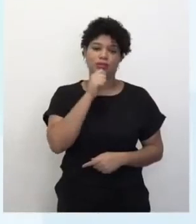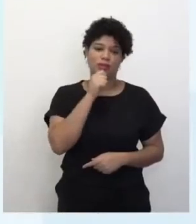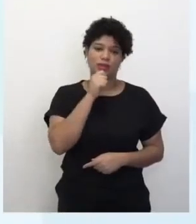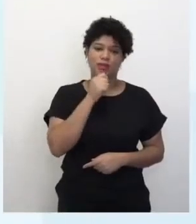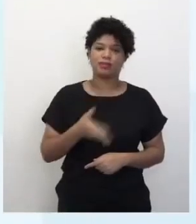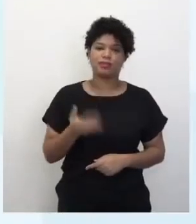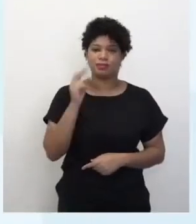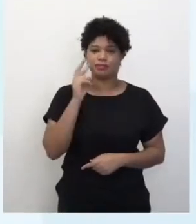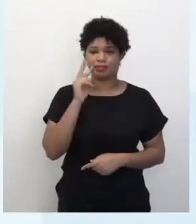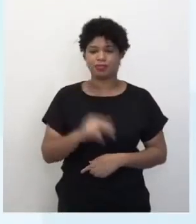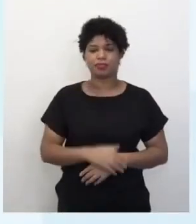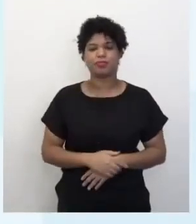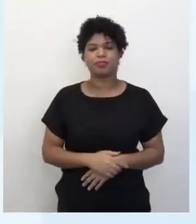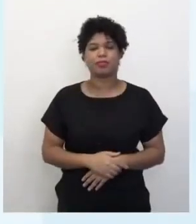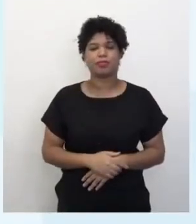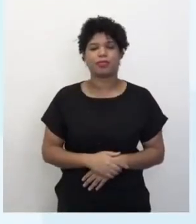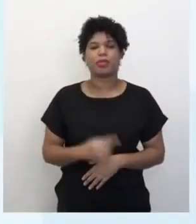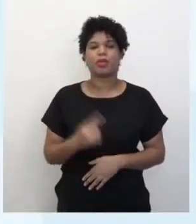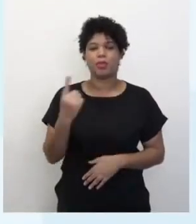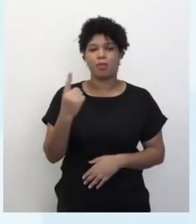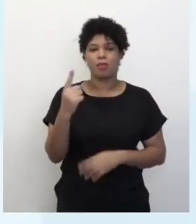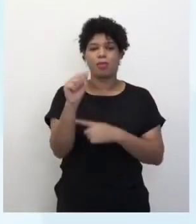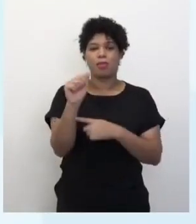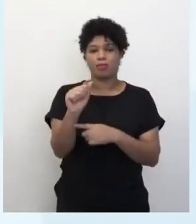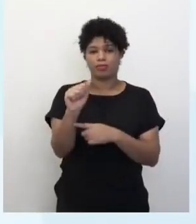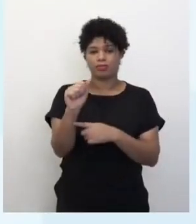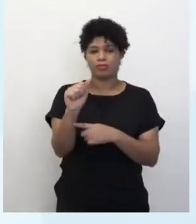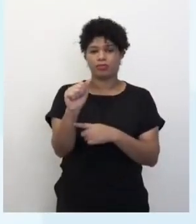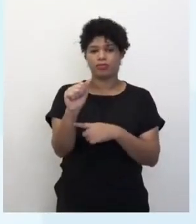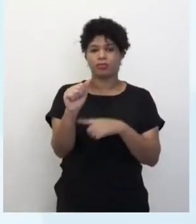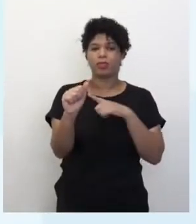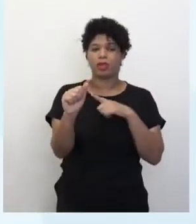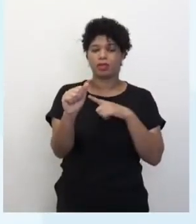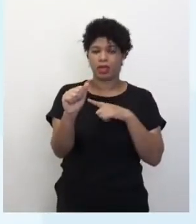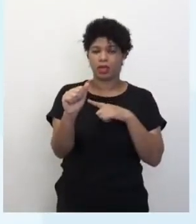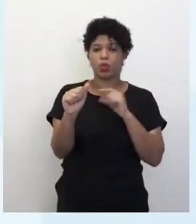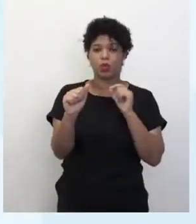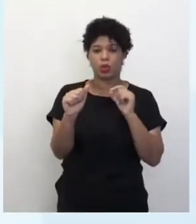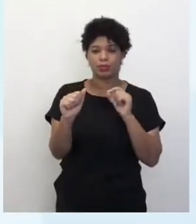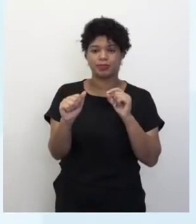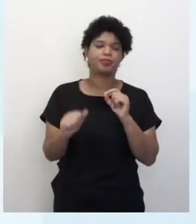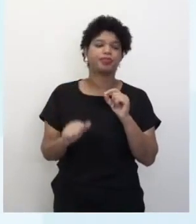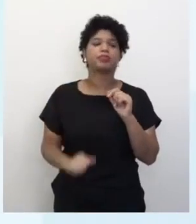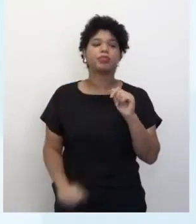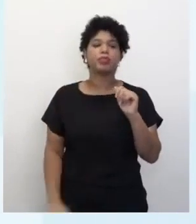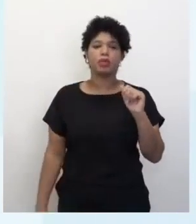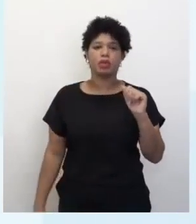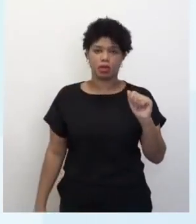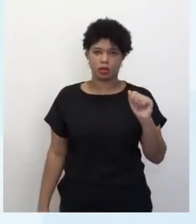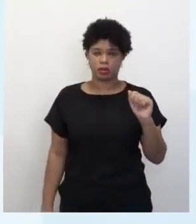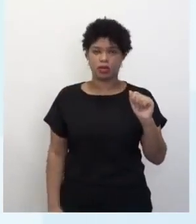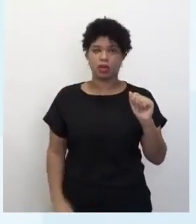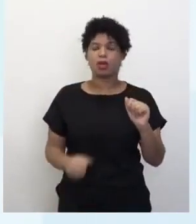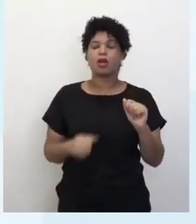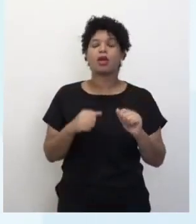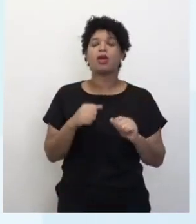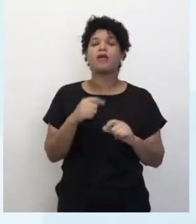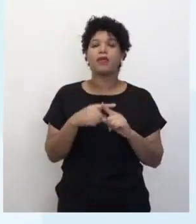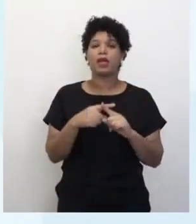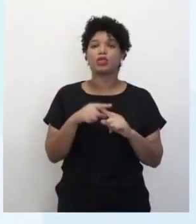A primeira função, que é da letra A, nós temos uma multiplicação. Quando a gente multiplica, a